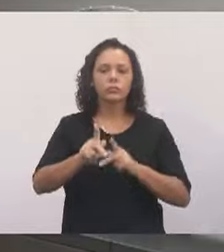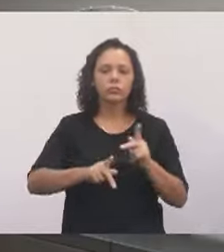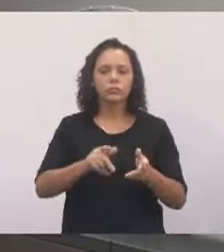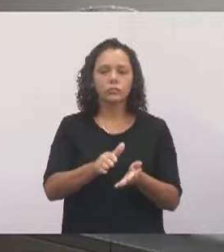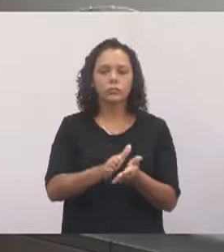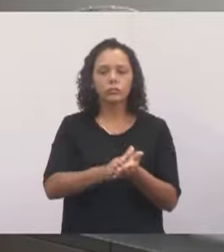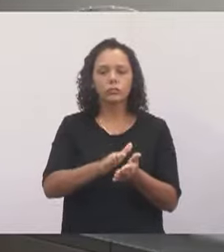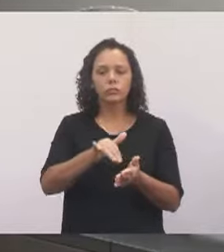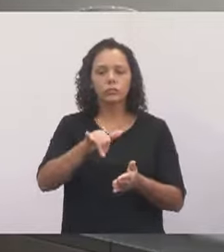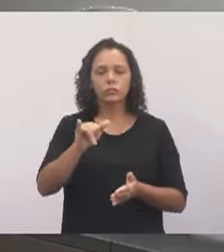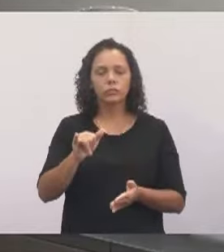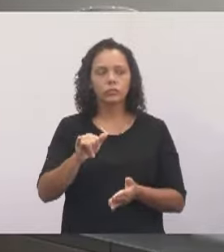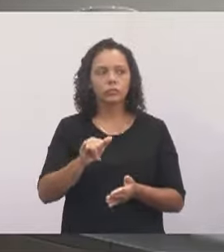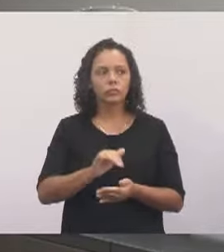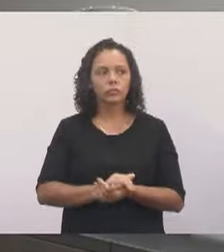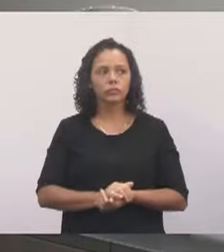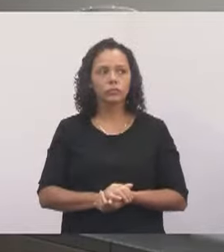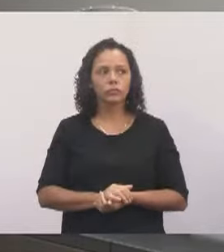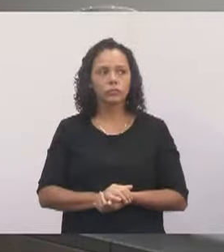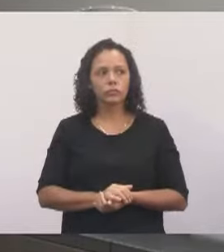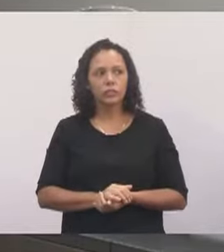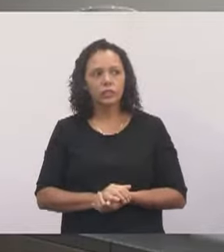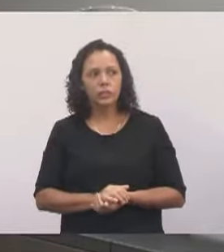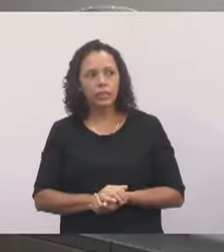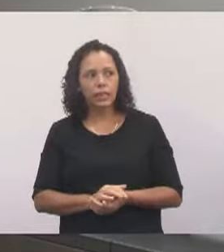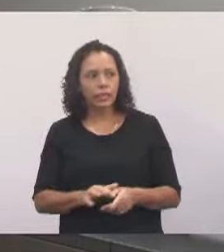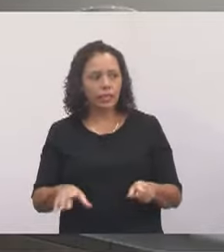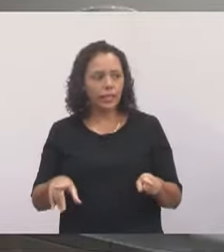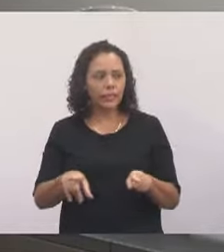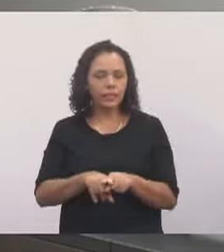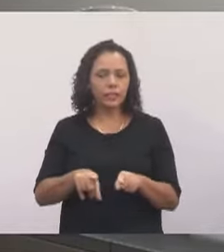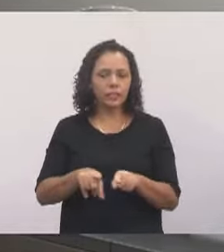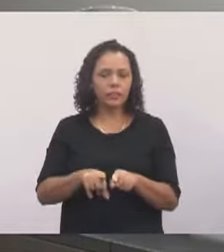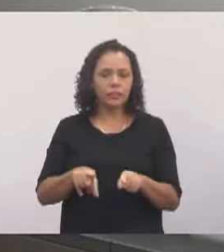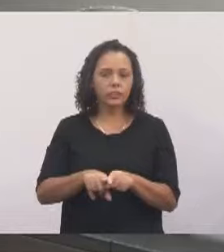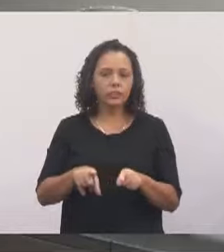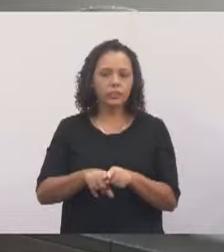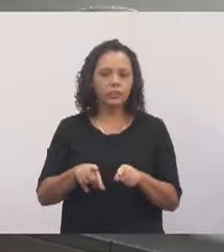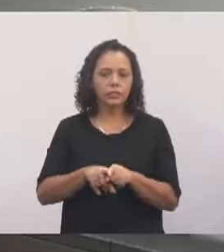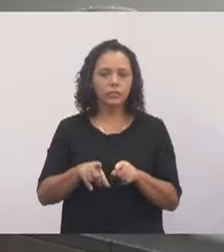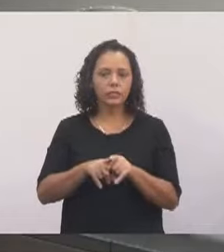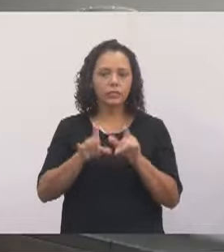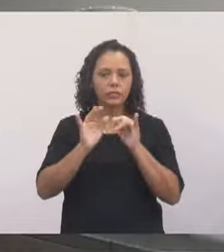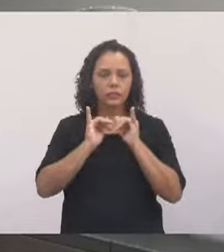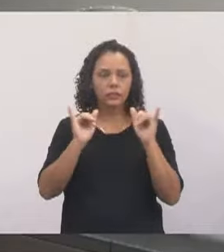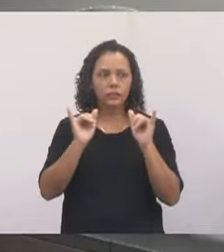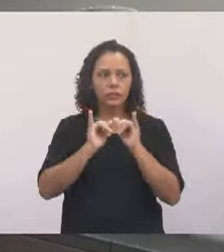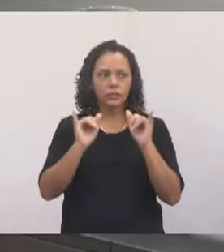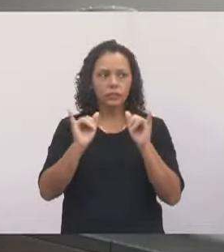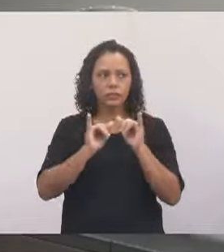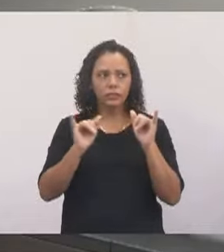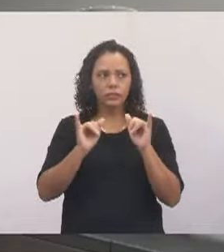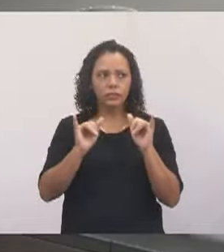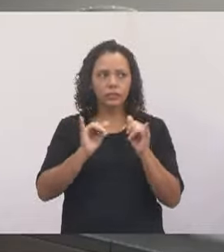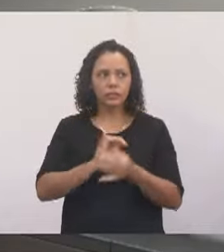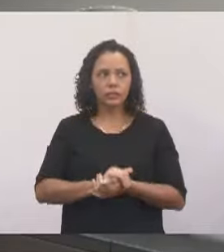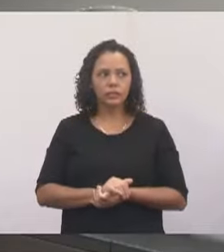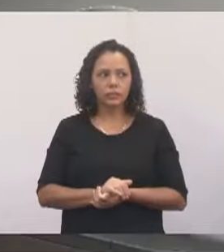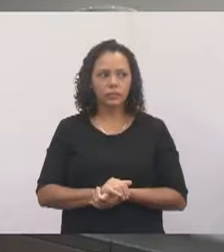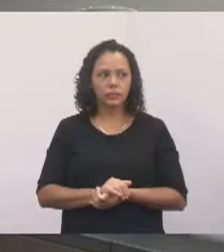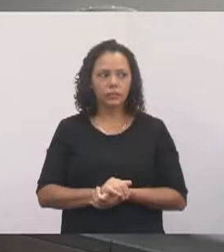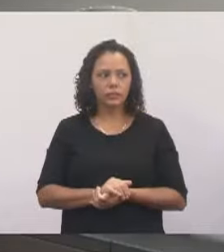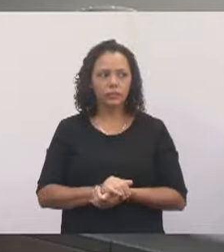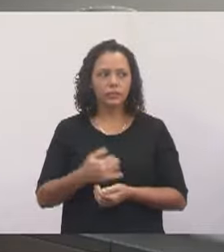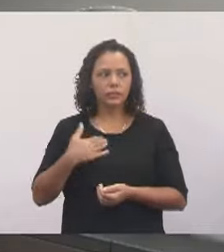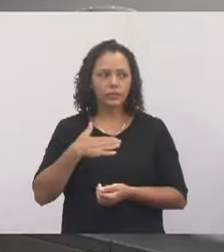através do Liancom. E também, né, de dizer que gostaria muito aqui de agradecer, né,